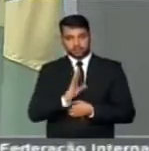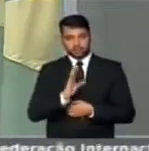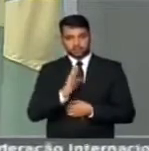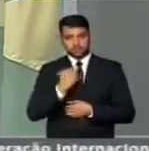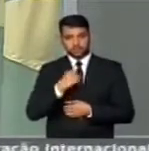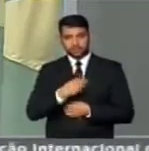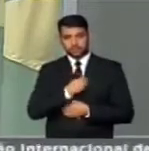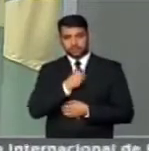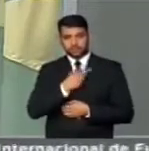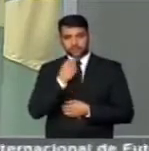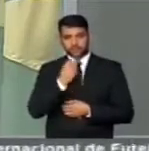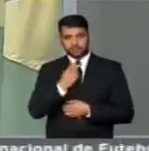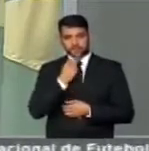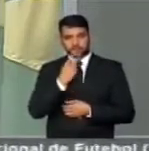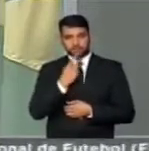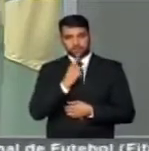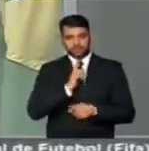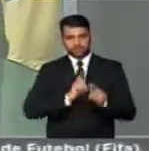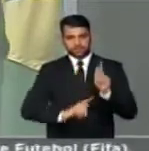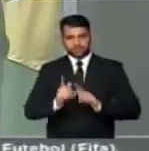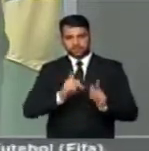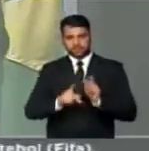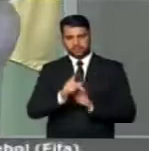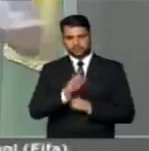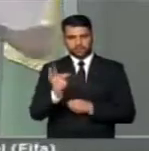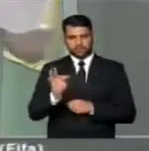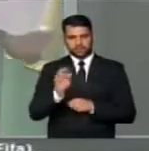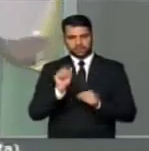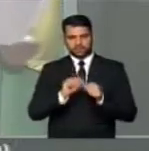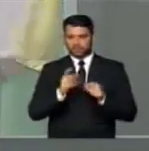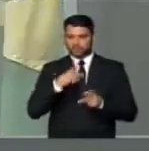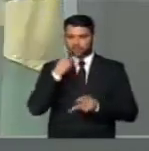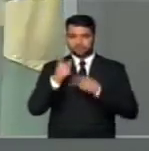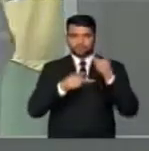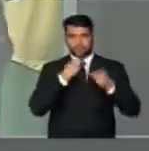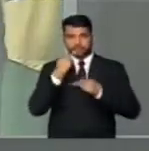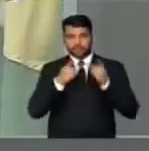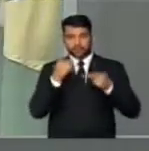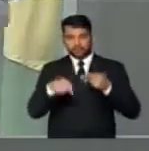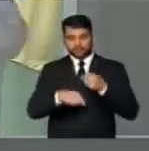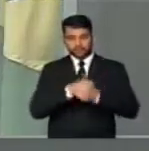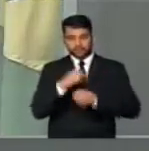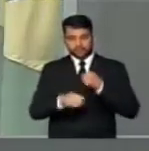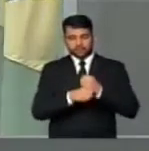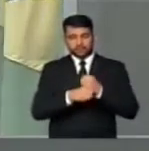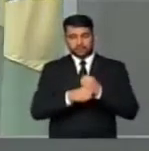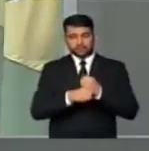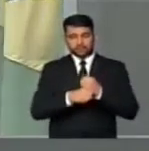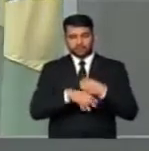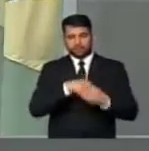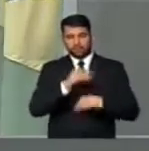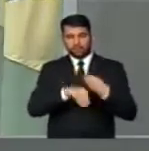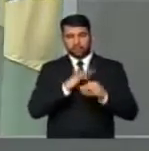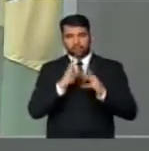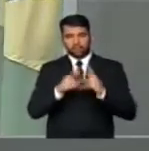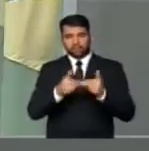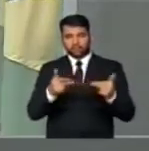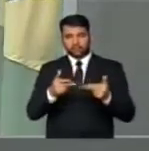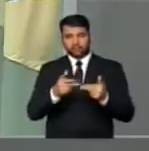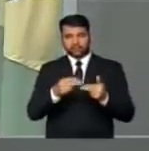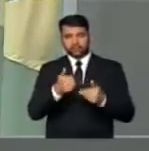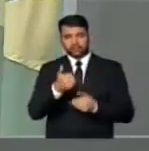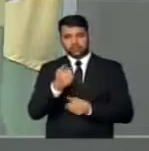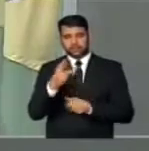que está sendo legado pela gestão do PT. Faz um discurso que neste ano vai resolver tudo. Ora, se